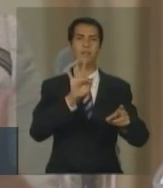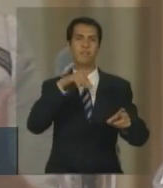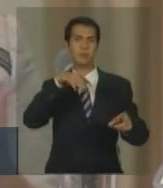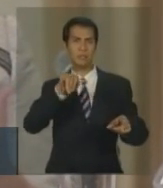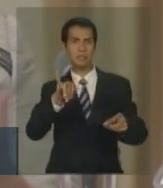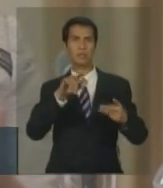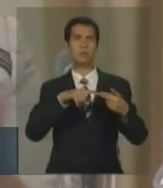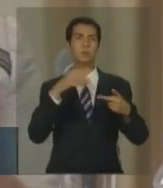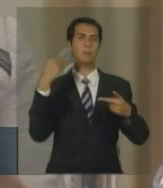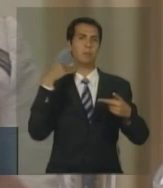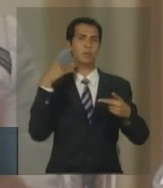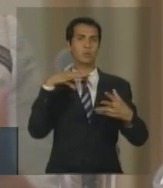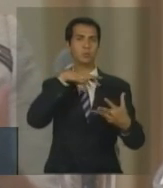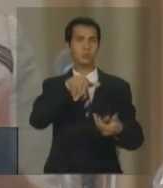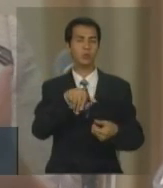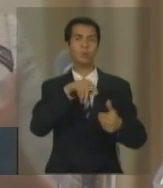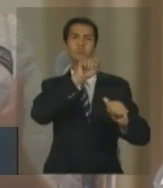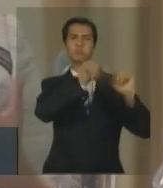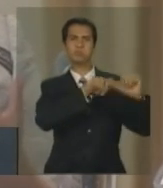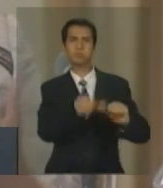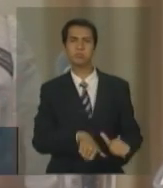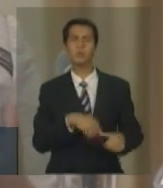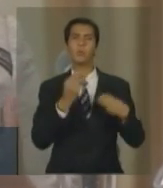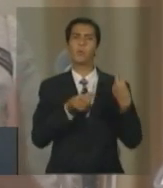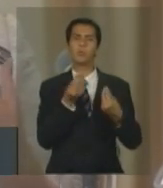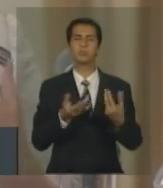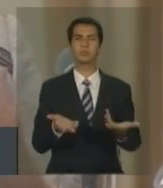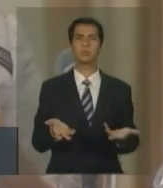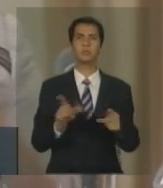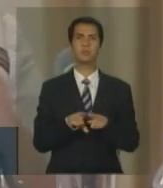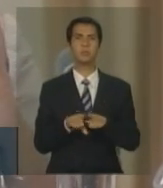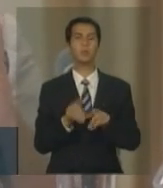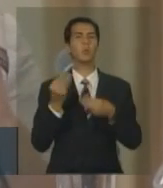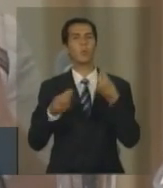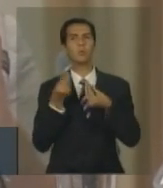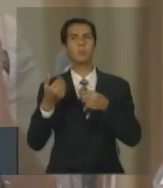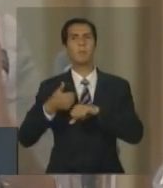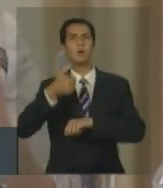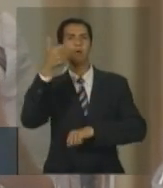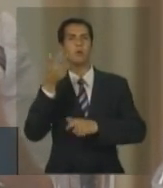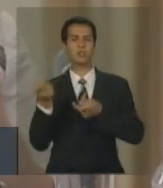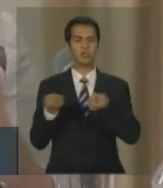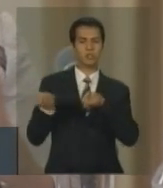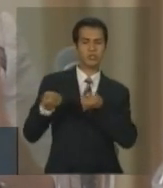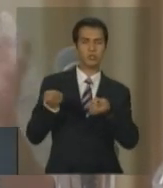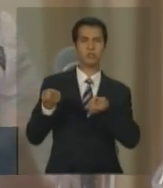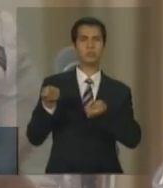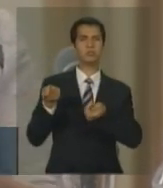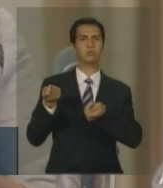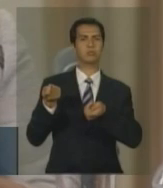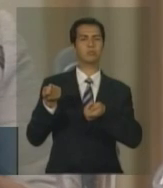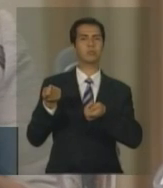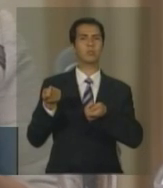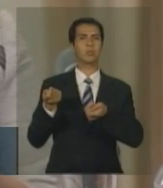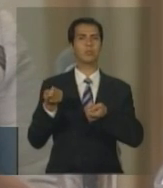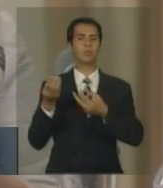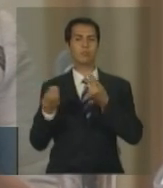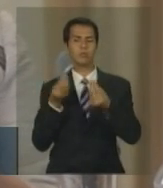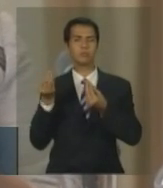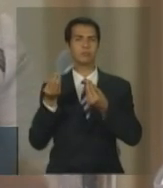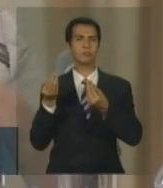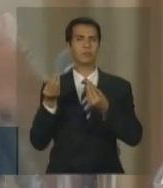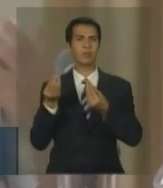Monetário, o Banco Mundial, como melhorar a gestão e e a concertação das